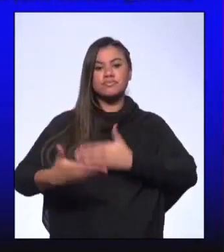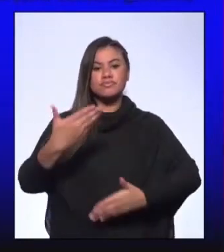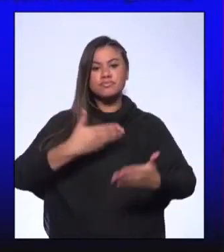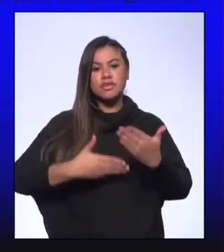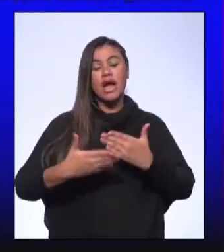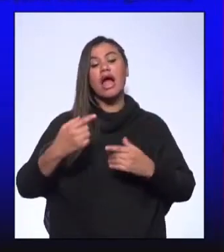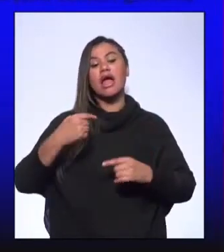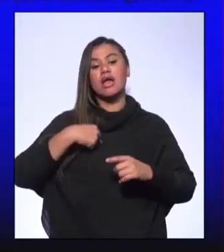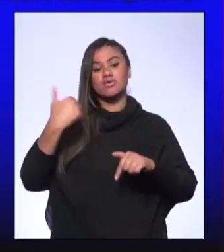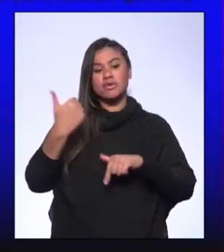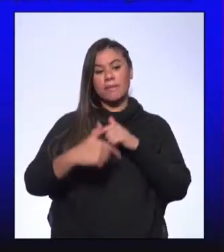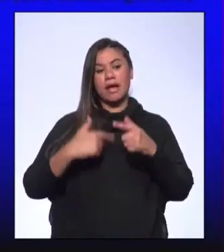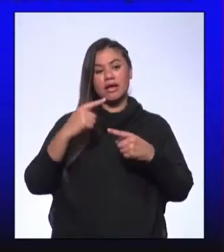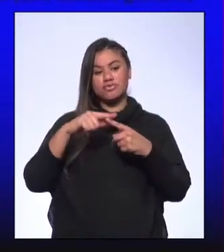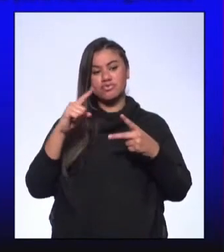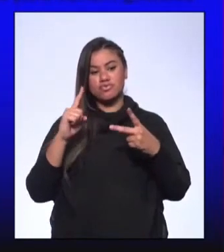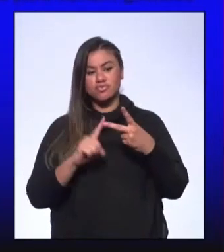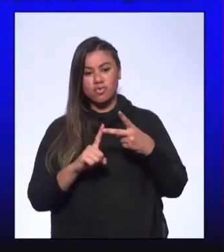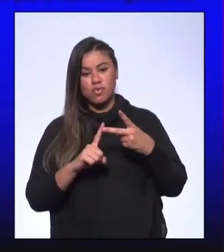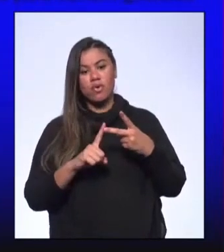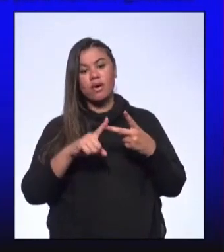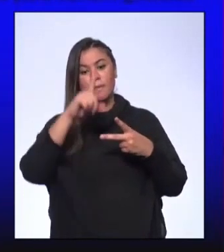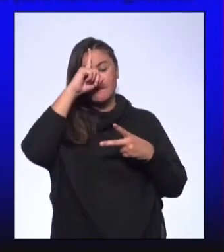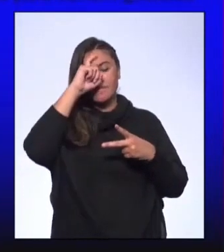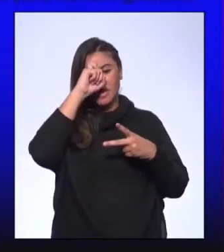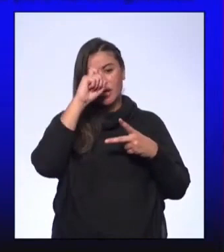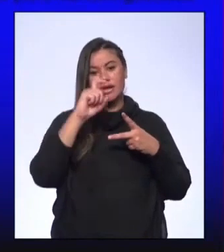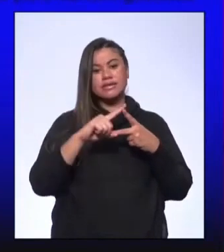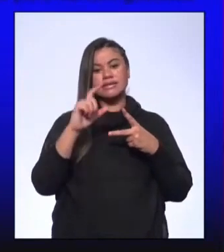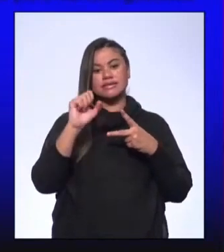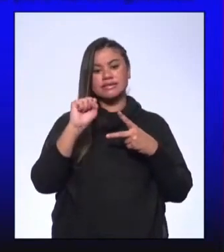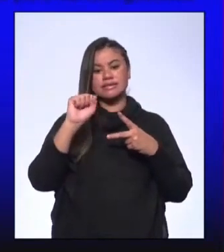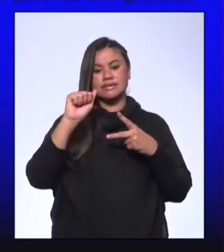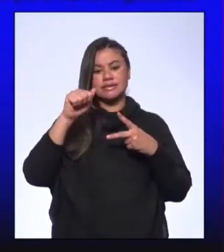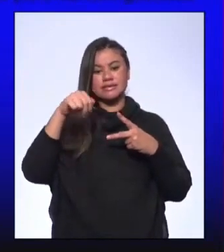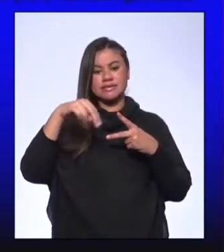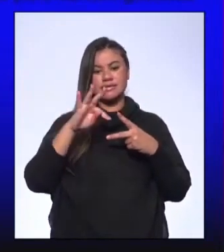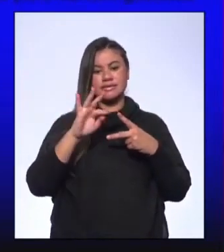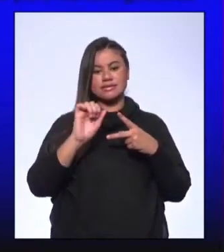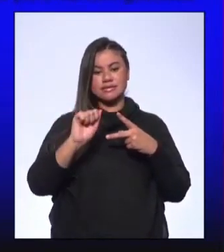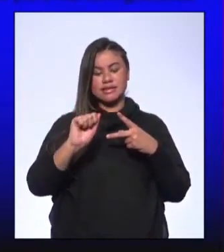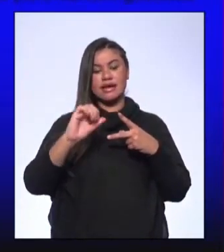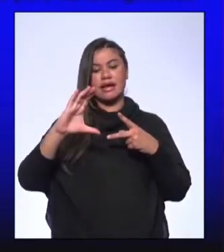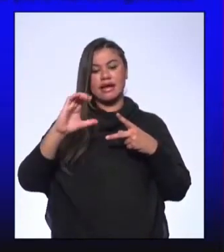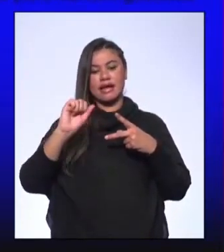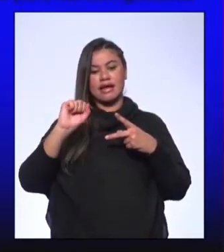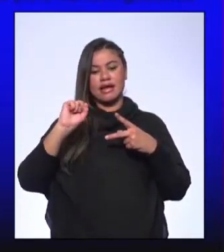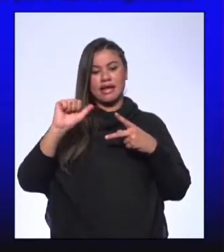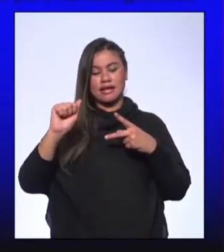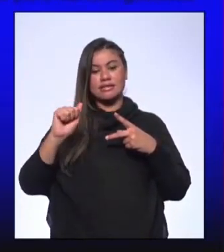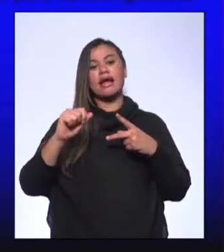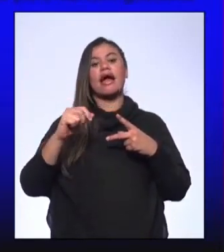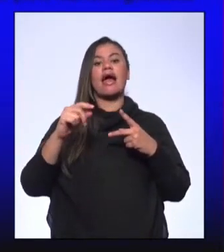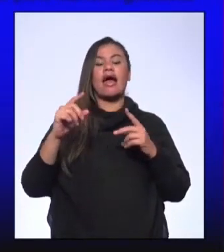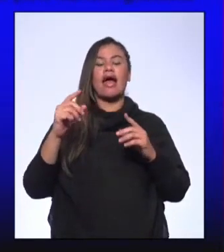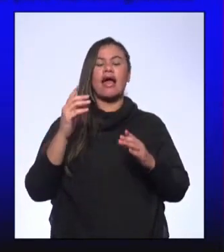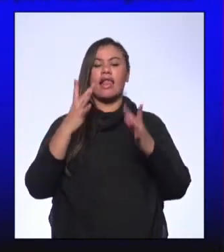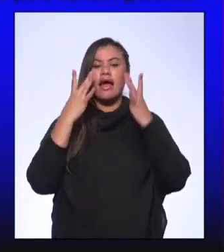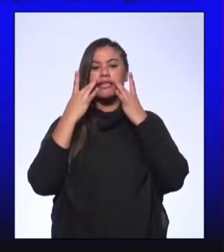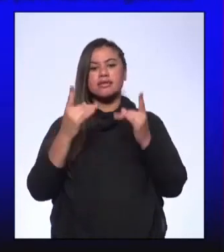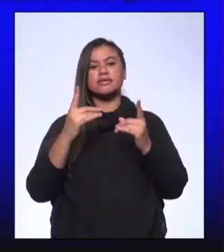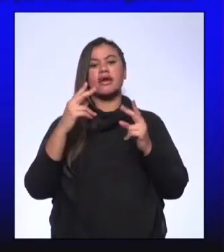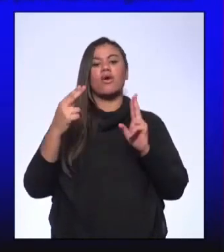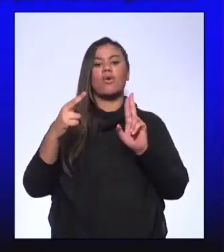2 hospitais, né, na Santa Casa, que é um hospital que atende basicamente o SUS, né,